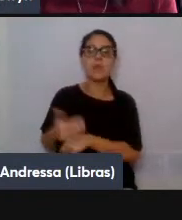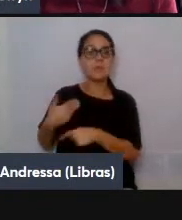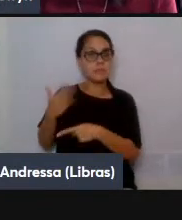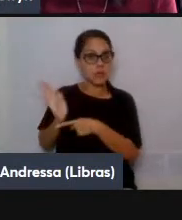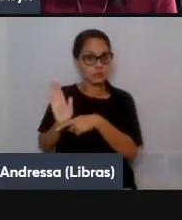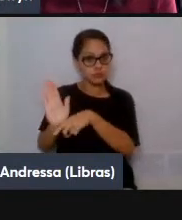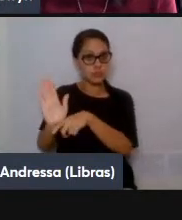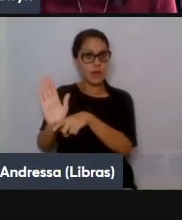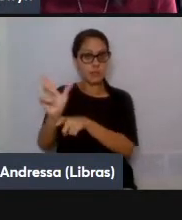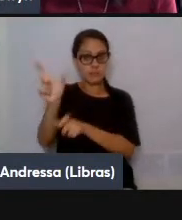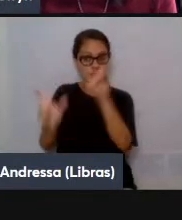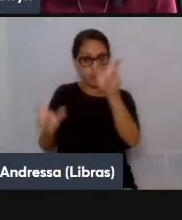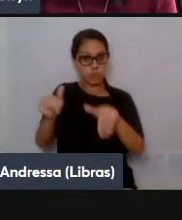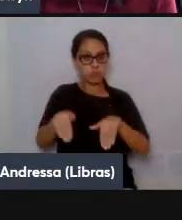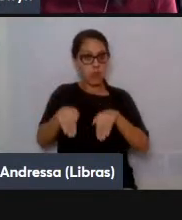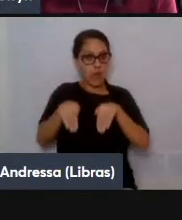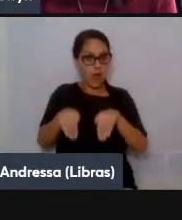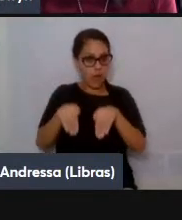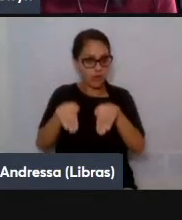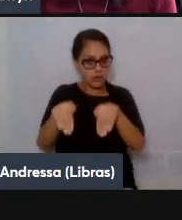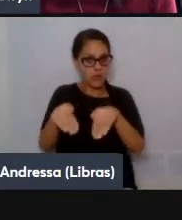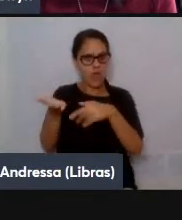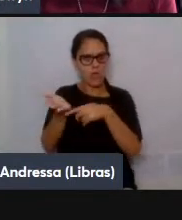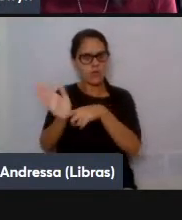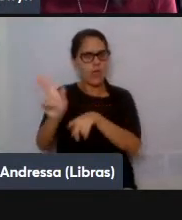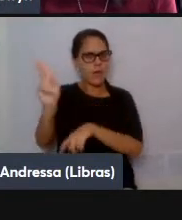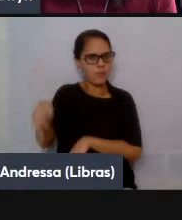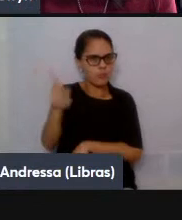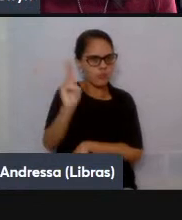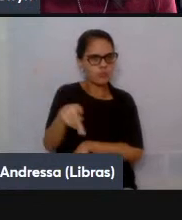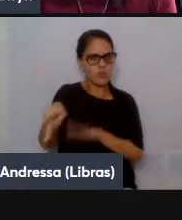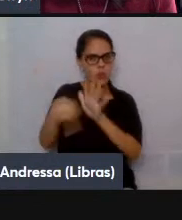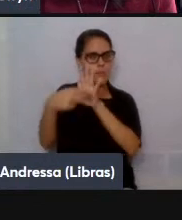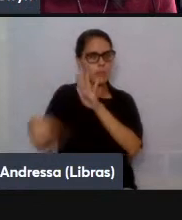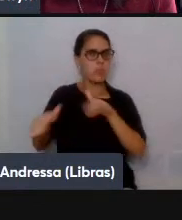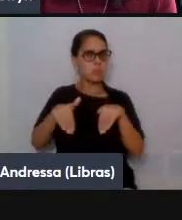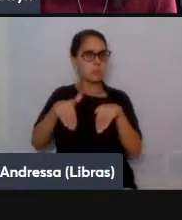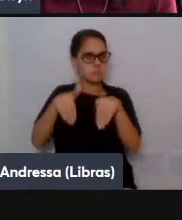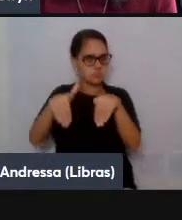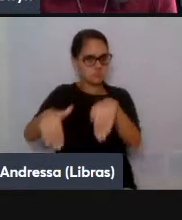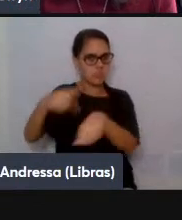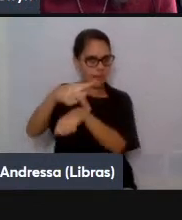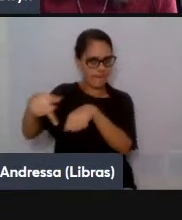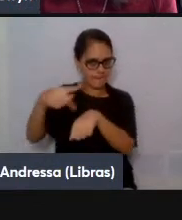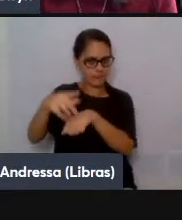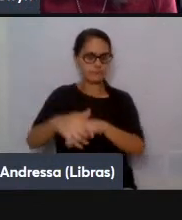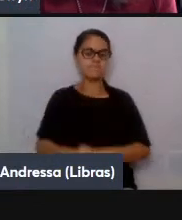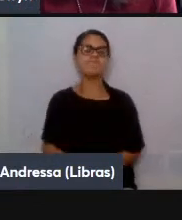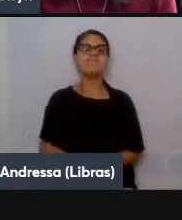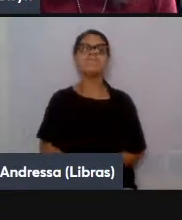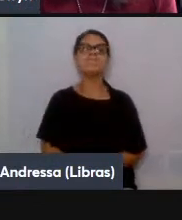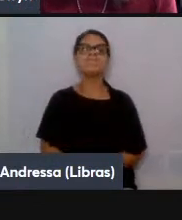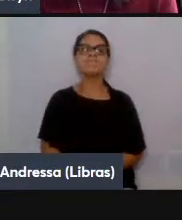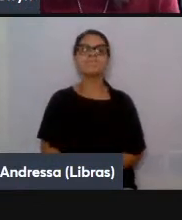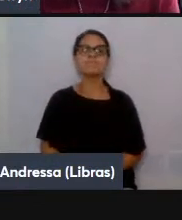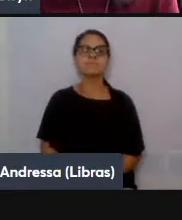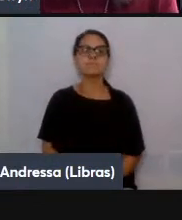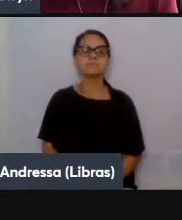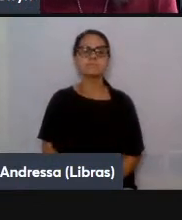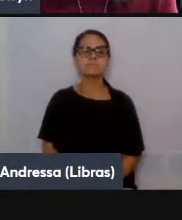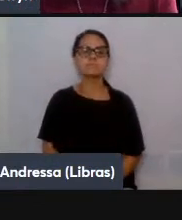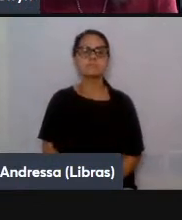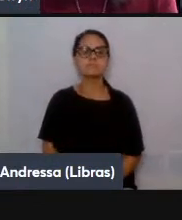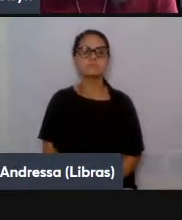um público especialmente de professores da Austrália. Secondly,